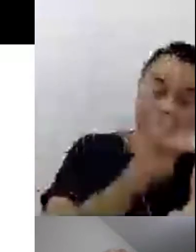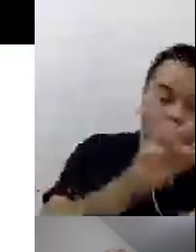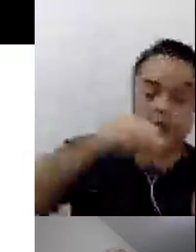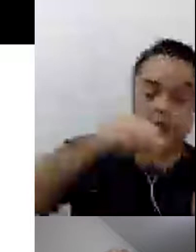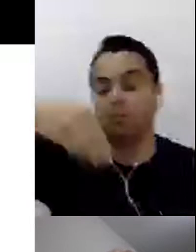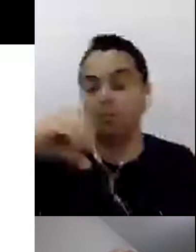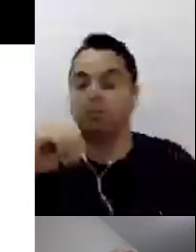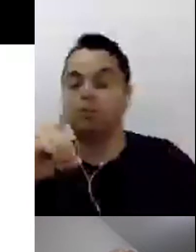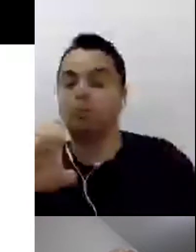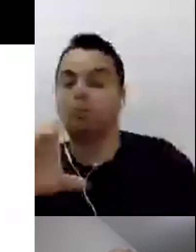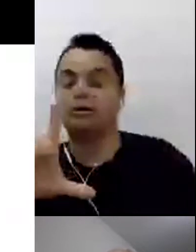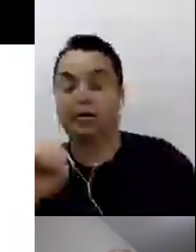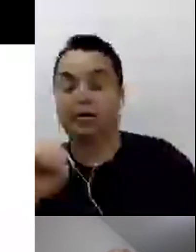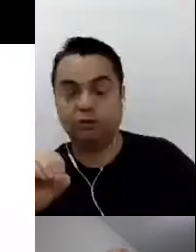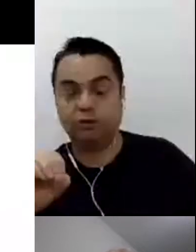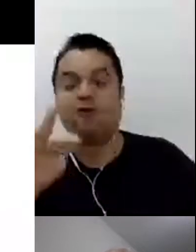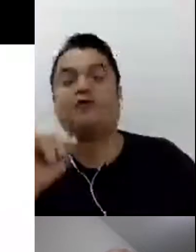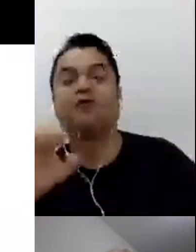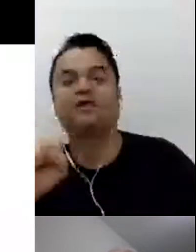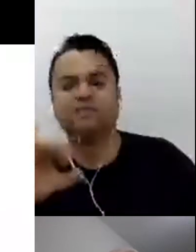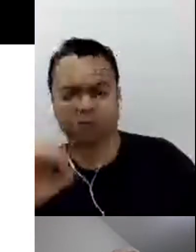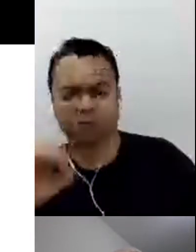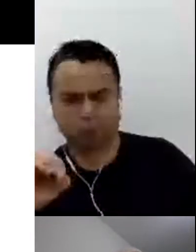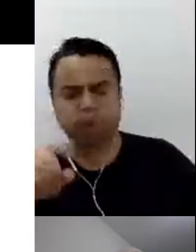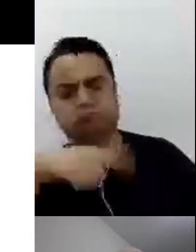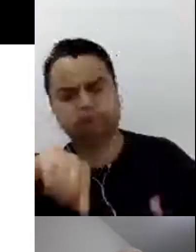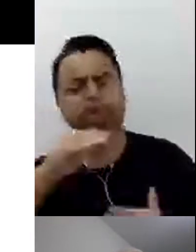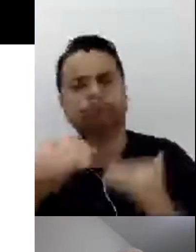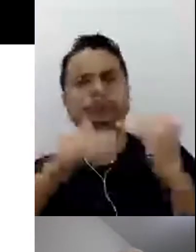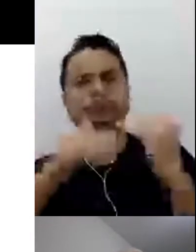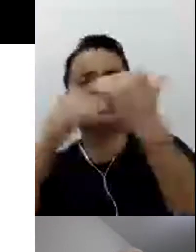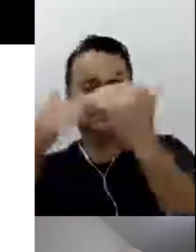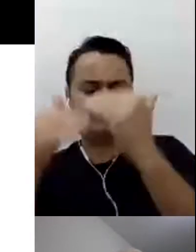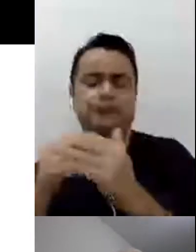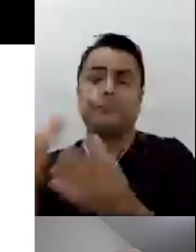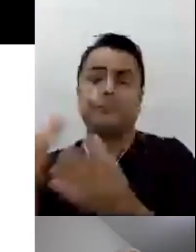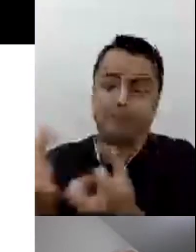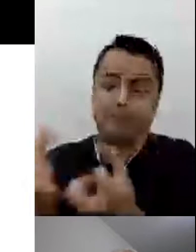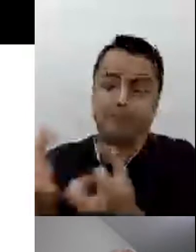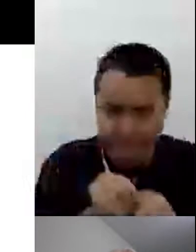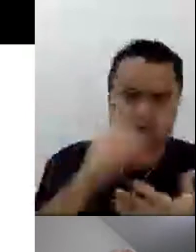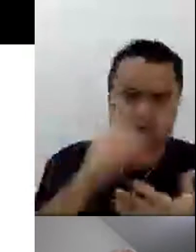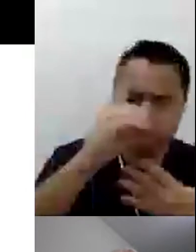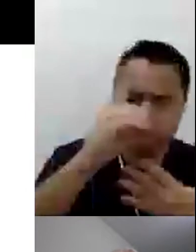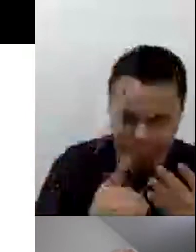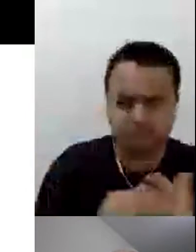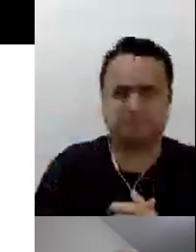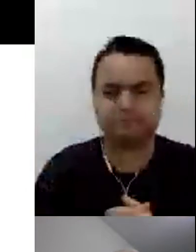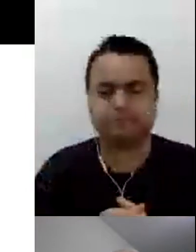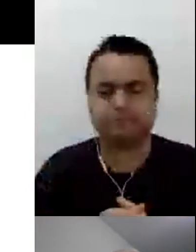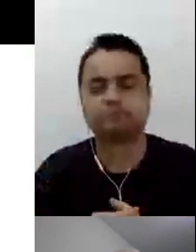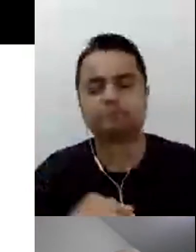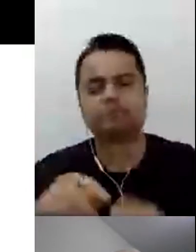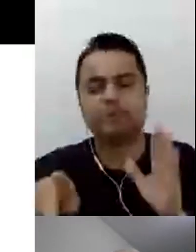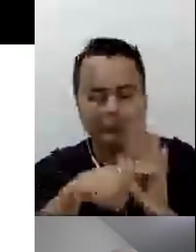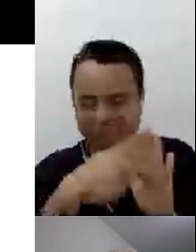físico? E a gente vai evoluindo esse modelo, pegando os dados de produção, tendo